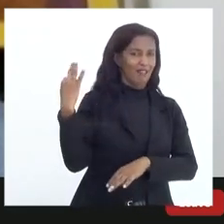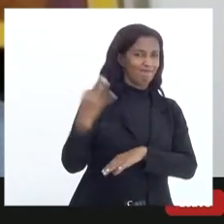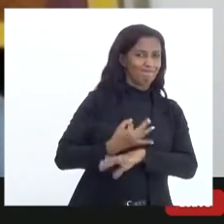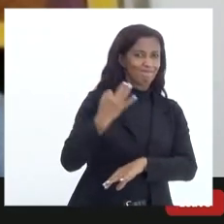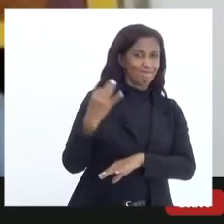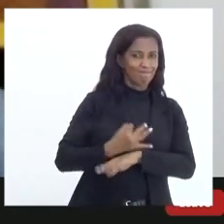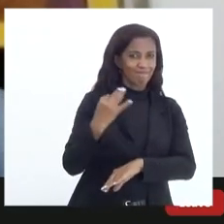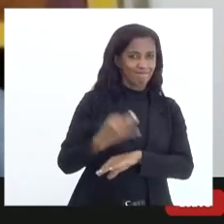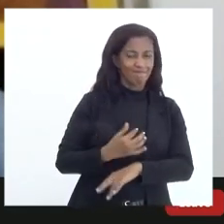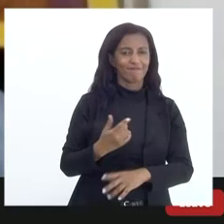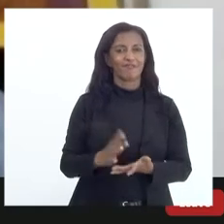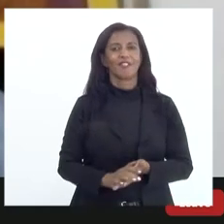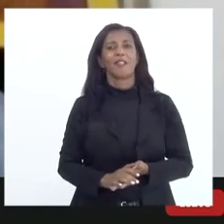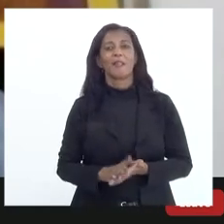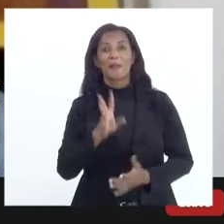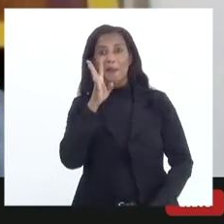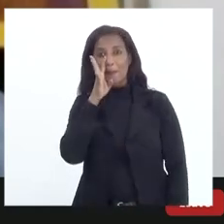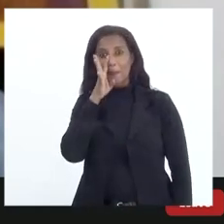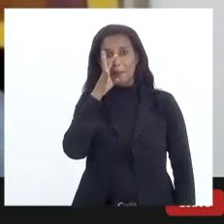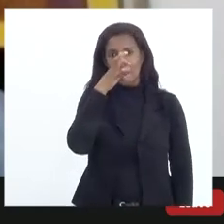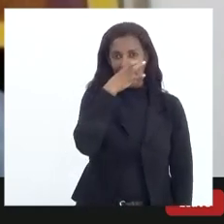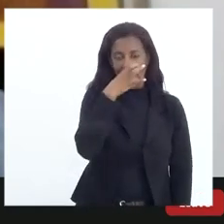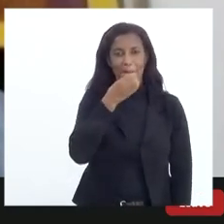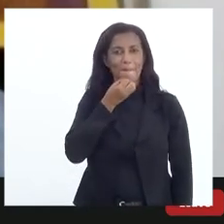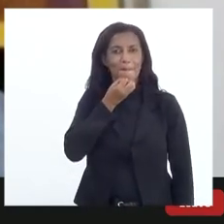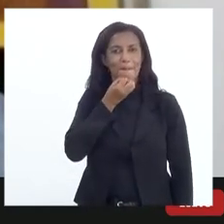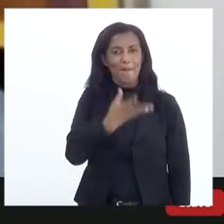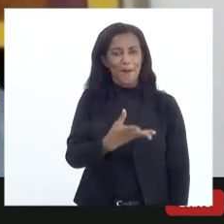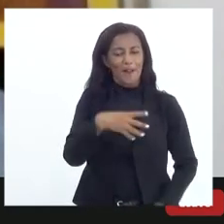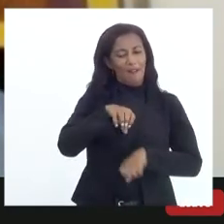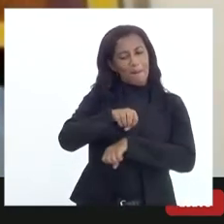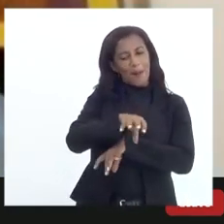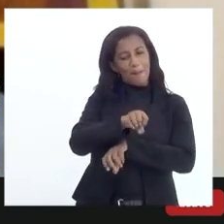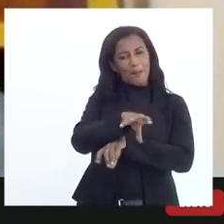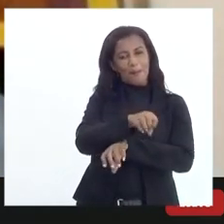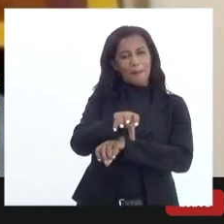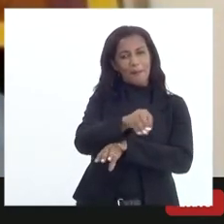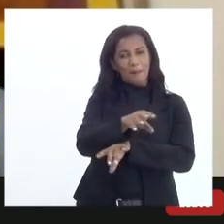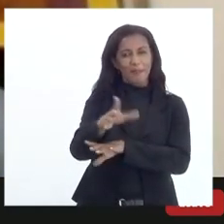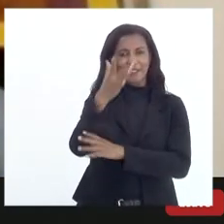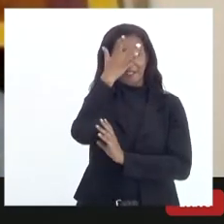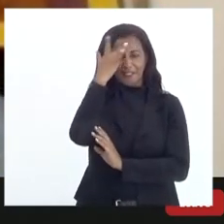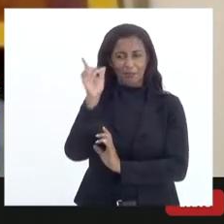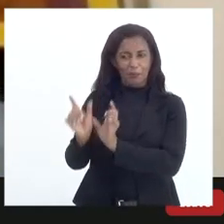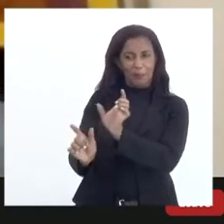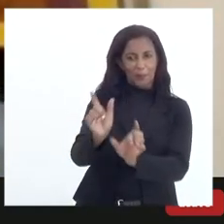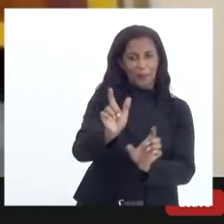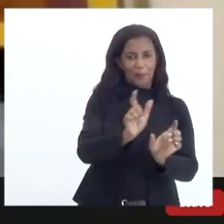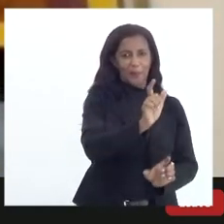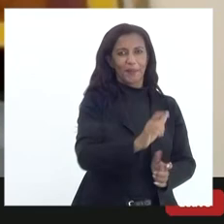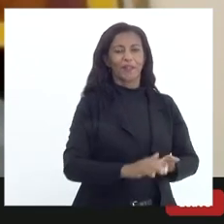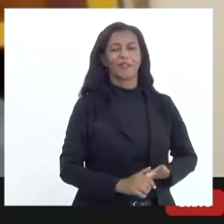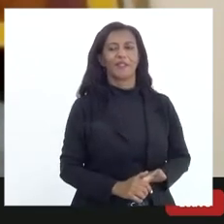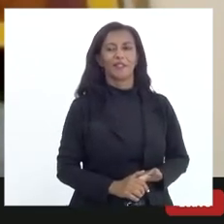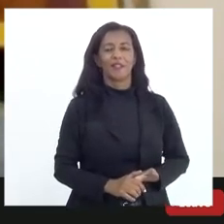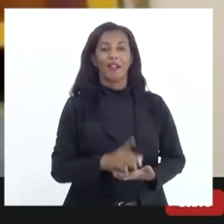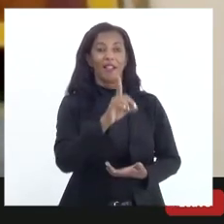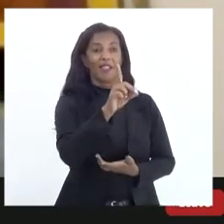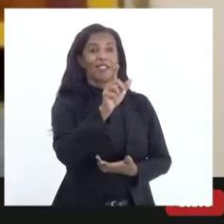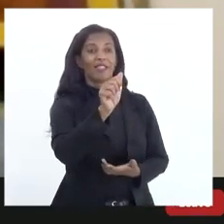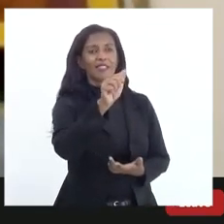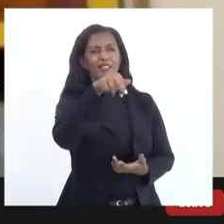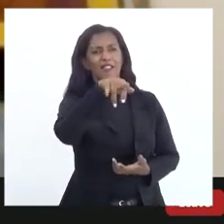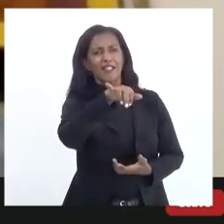né? A persistência ela é boa, né? Porque, no fundo, ela vai educando as pessoas. Né? Vai educando, né? A Daniela, que eu